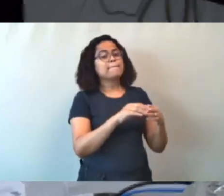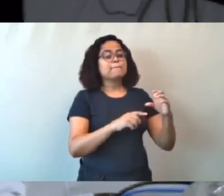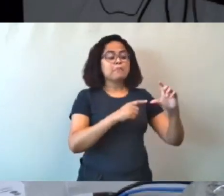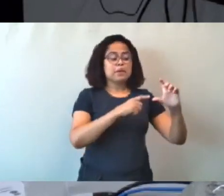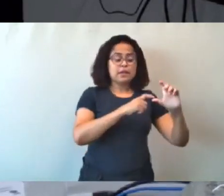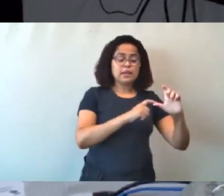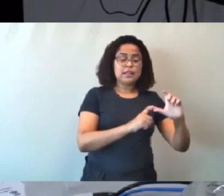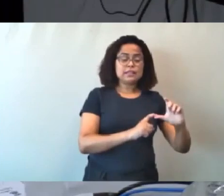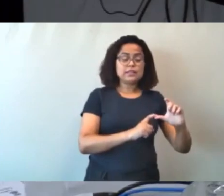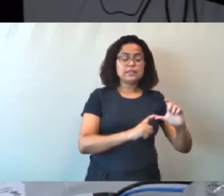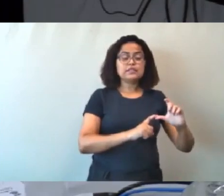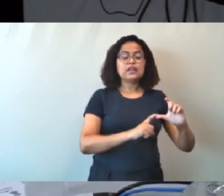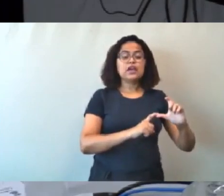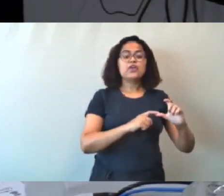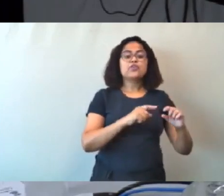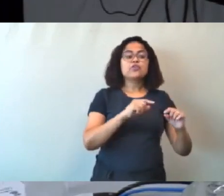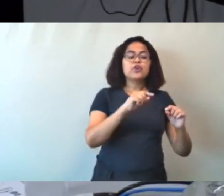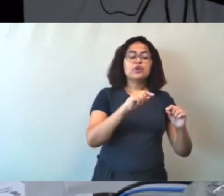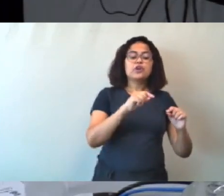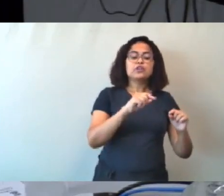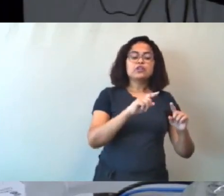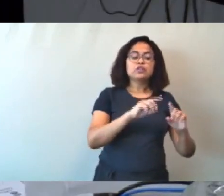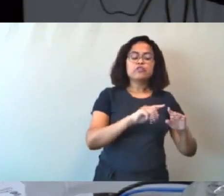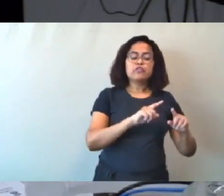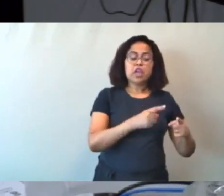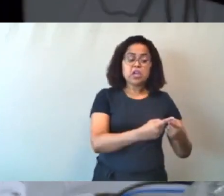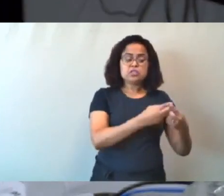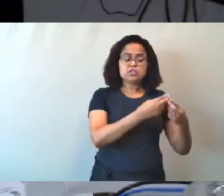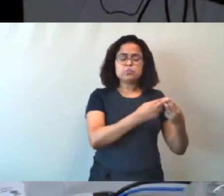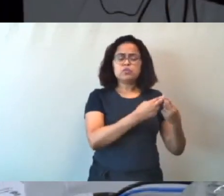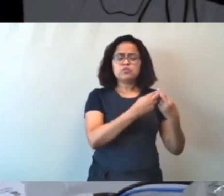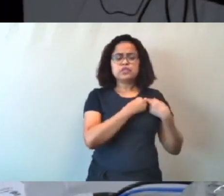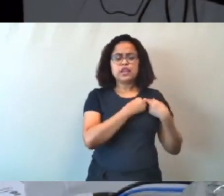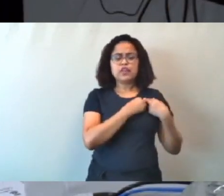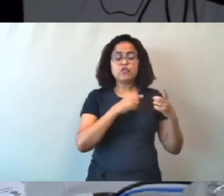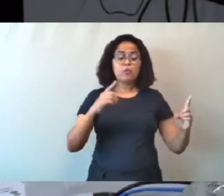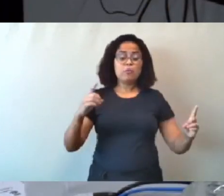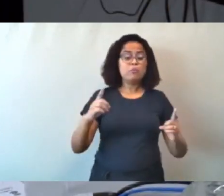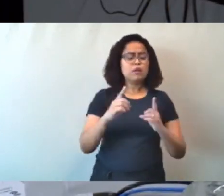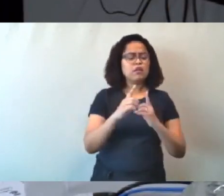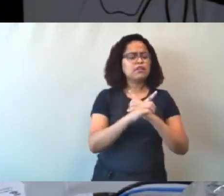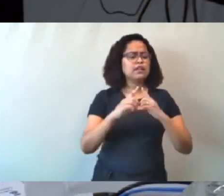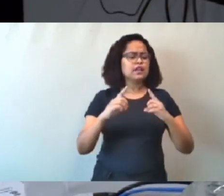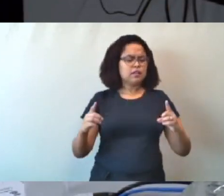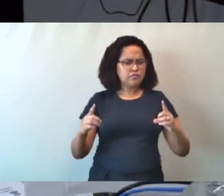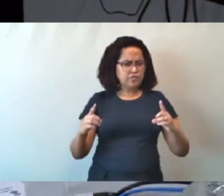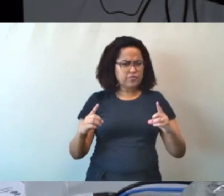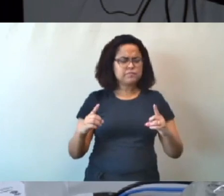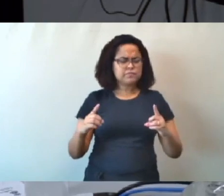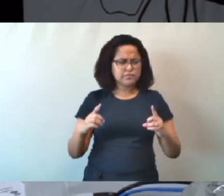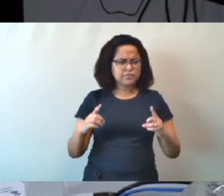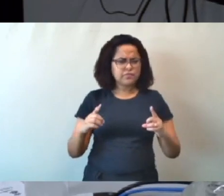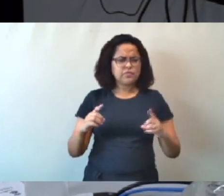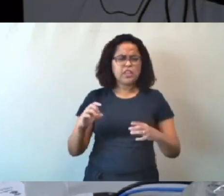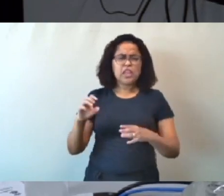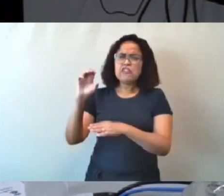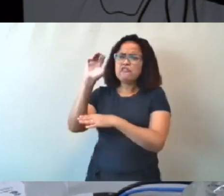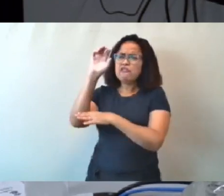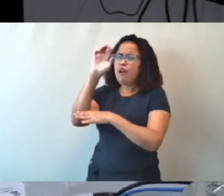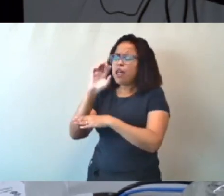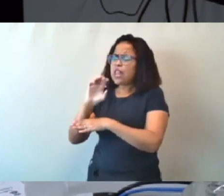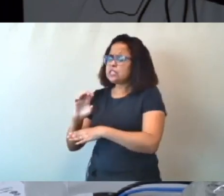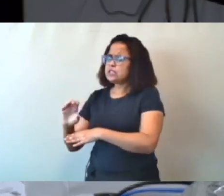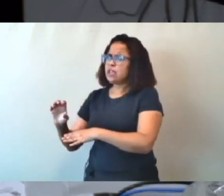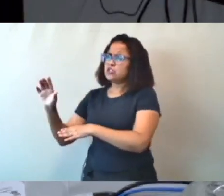realmente podemos se cobrar. Isso é uma situação vivida por várias regionais, Vai no Barreiro, você vai ver, vai em bairros